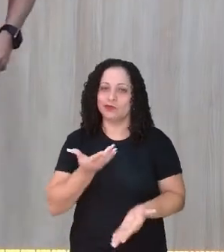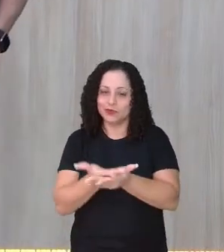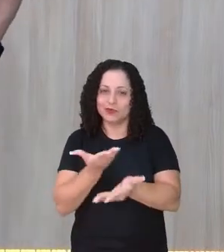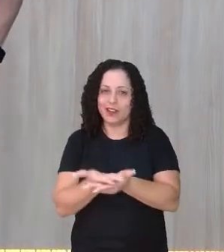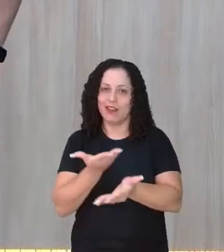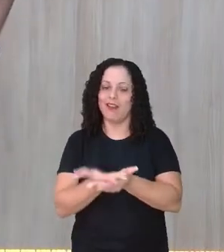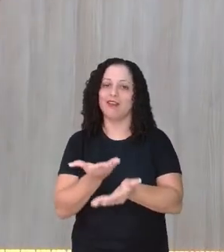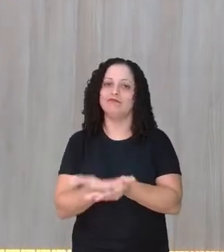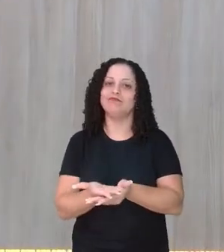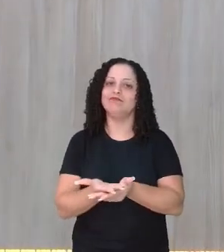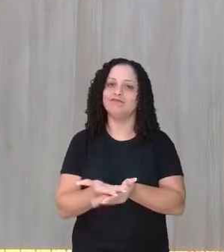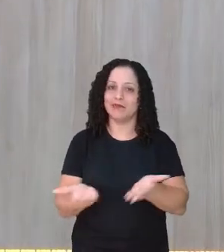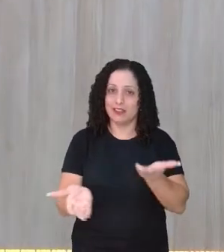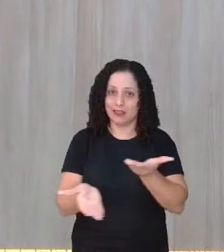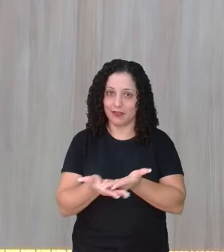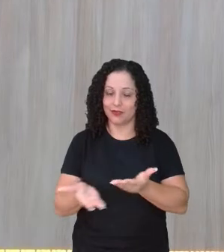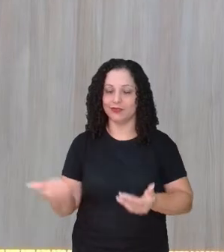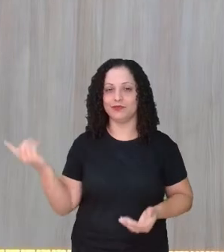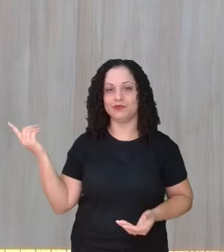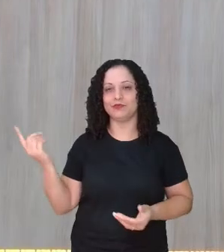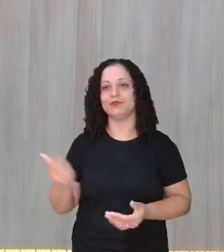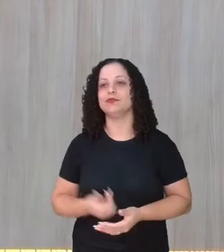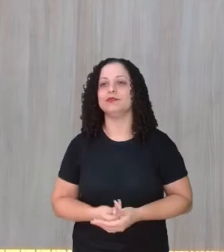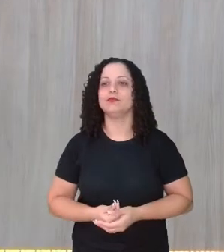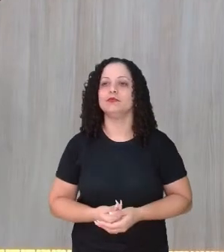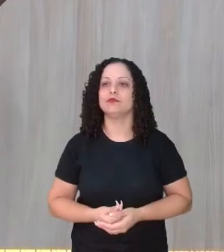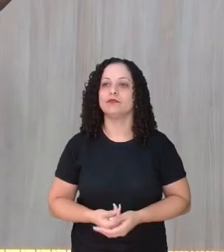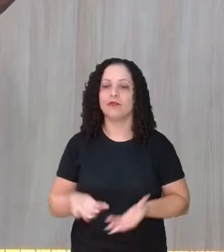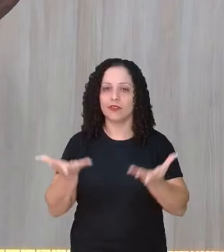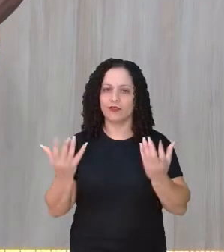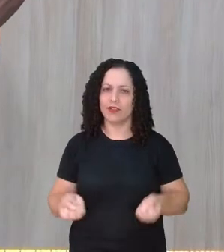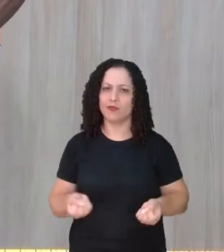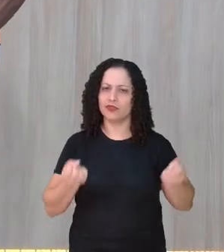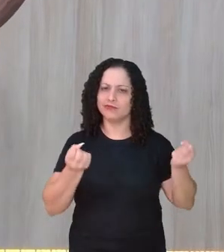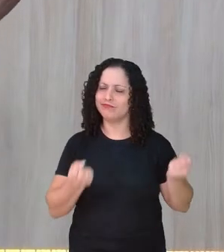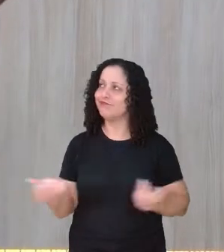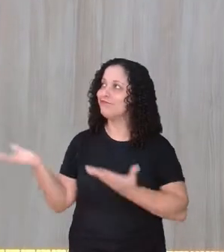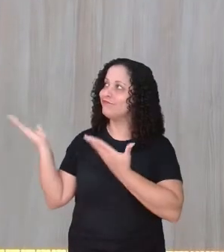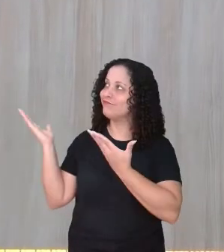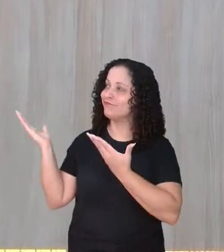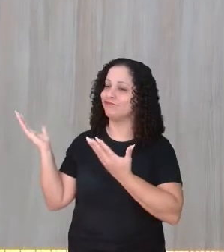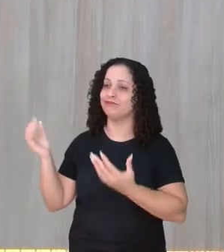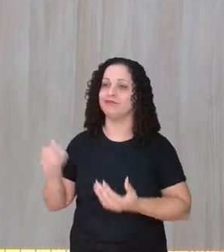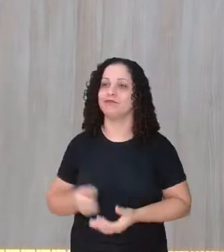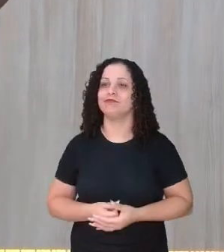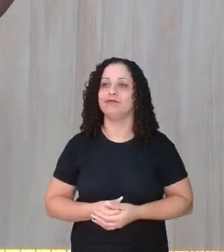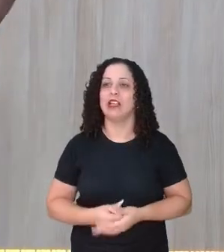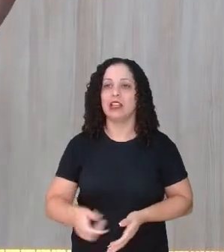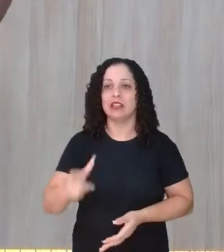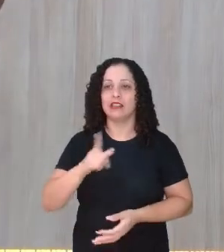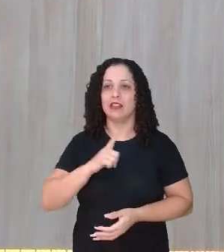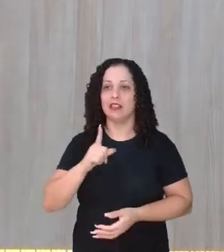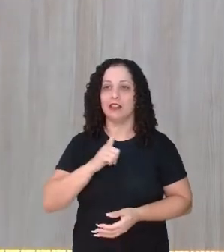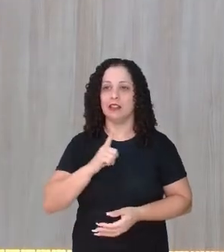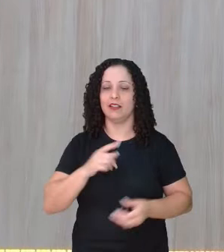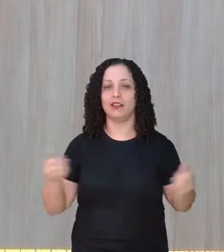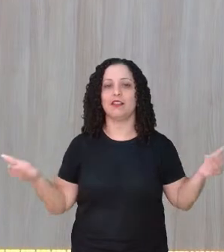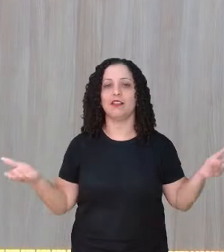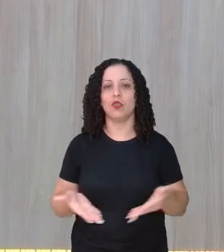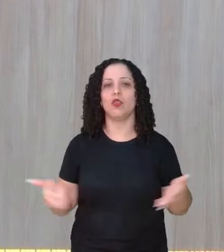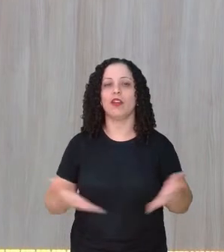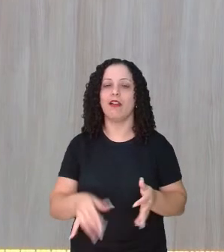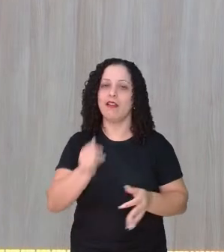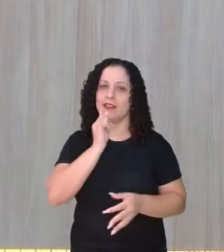Nas próximas aulas, tá bom? Então, vamos seguindo aqui. A gente vai ter aí